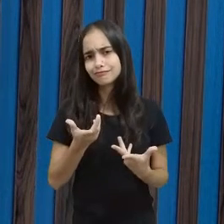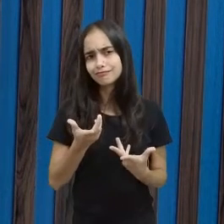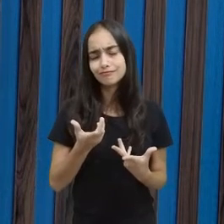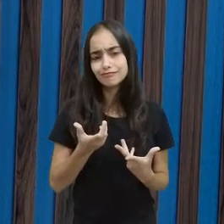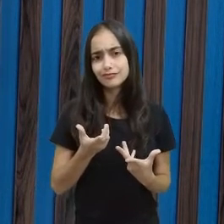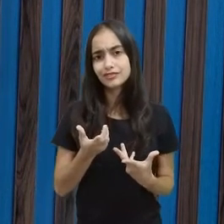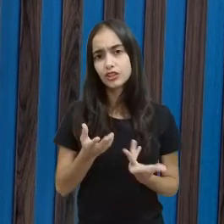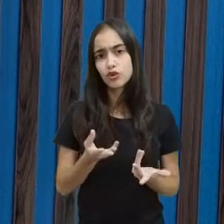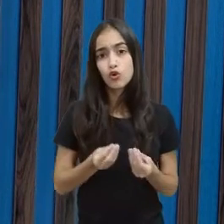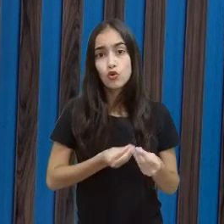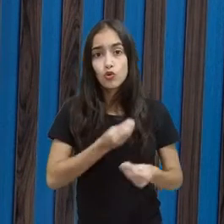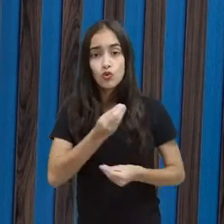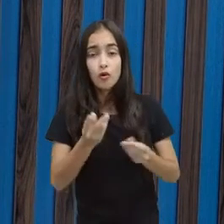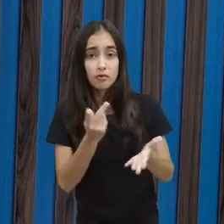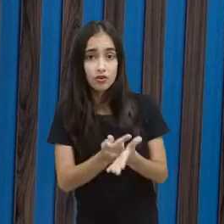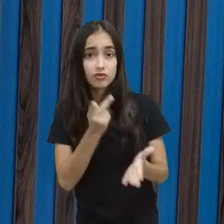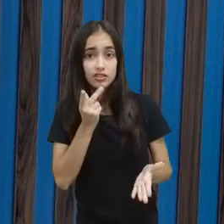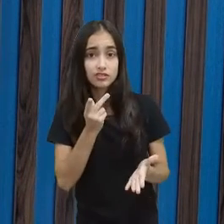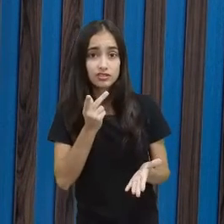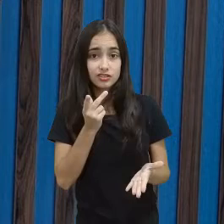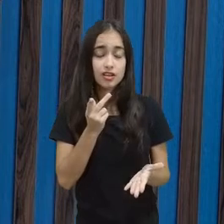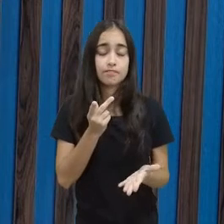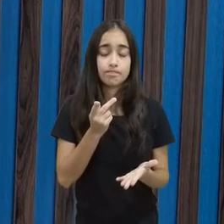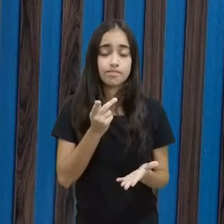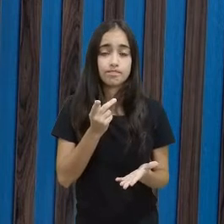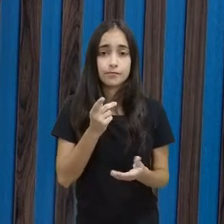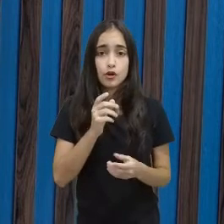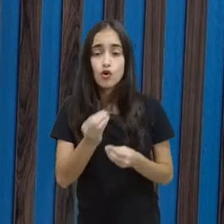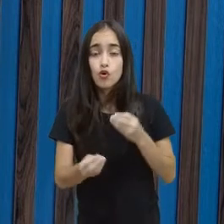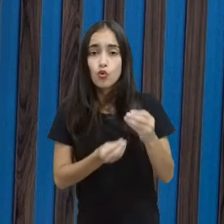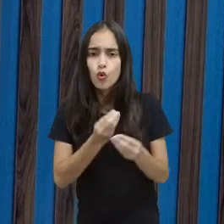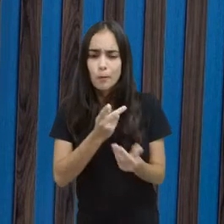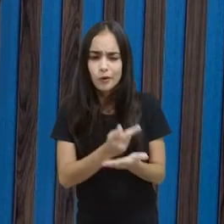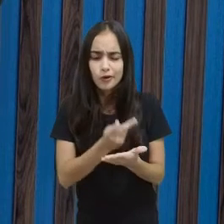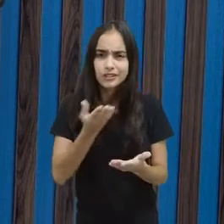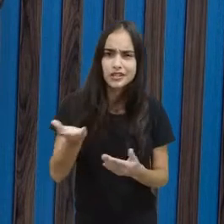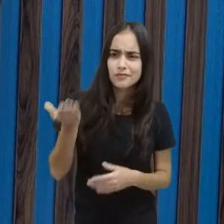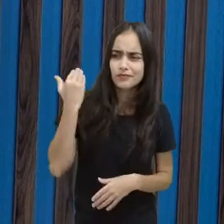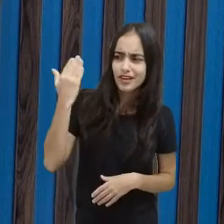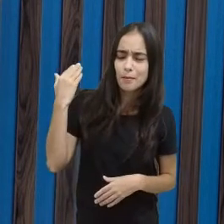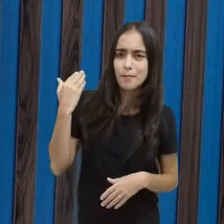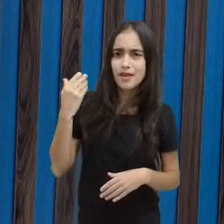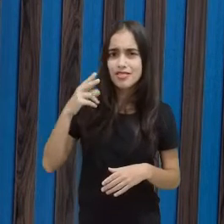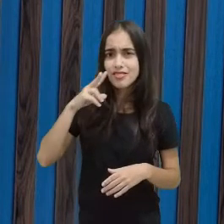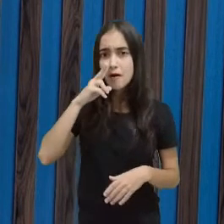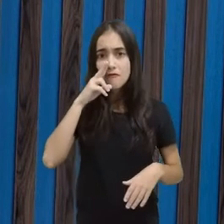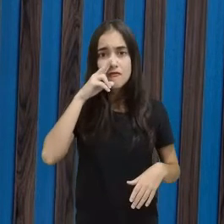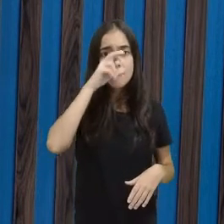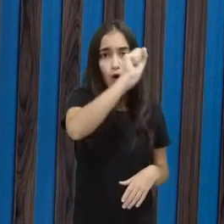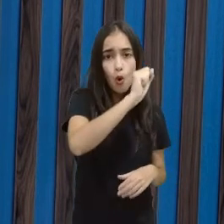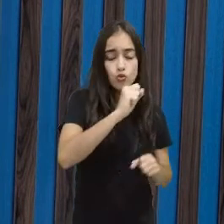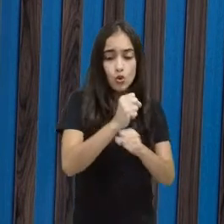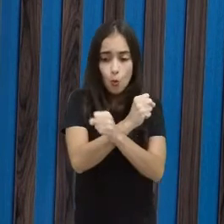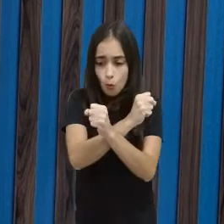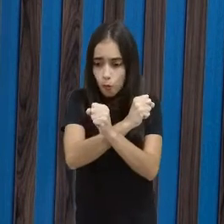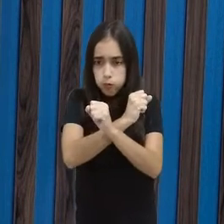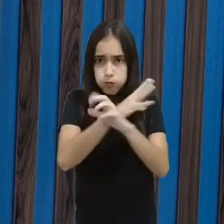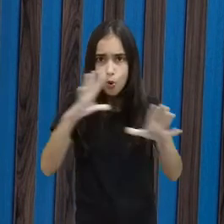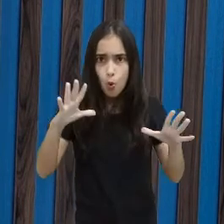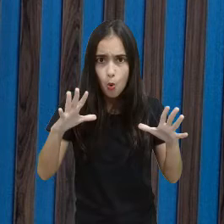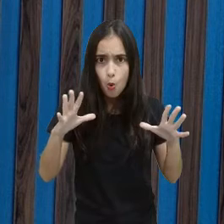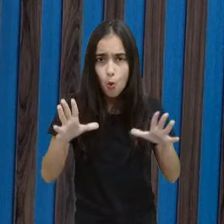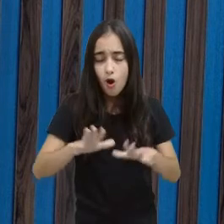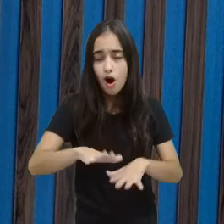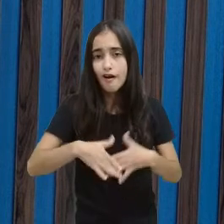uma simulação do que seria a potência, né, de uma bomba atômica, né?